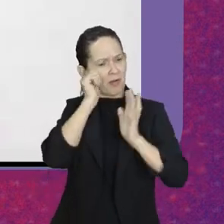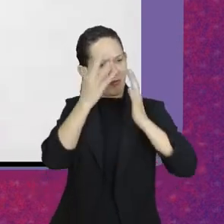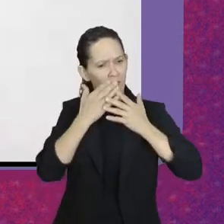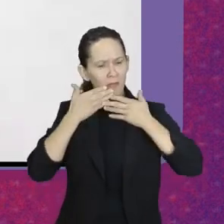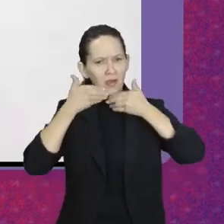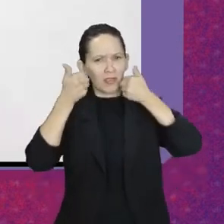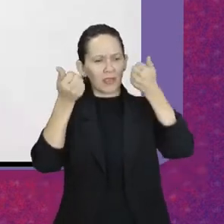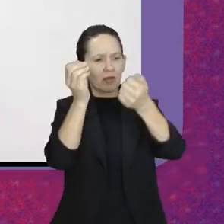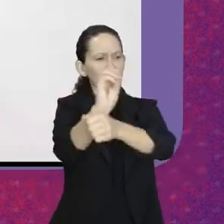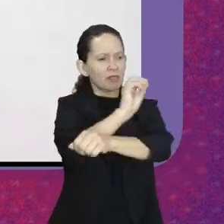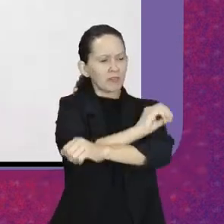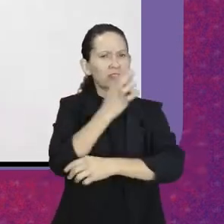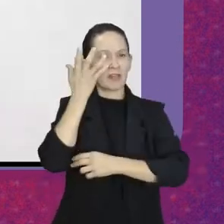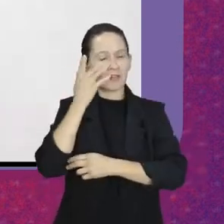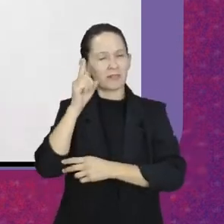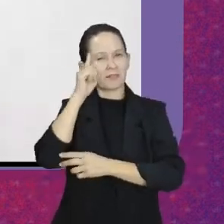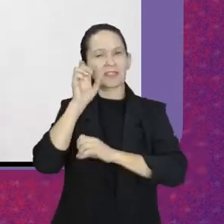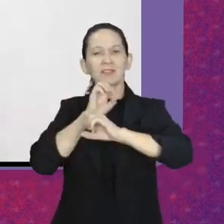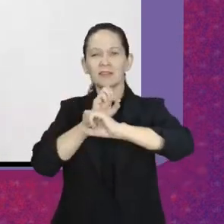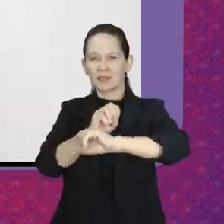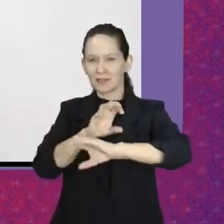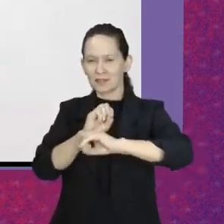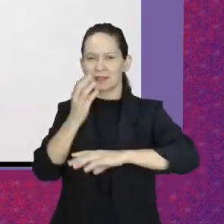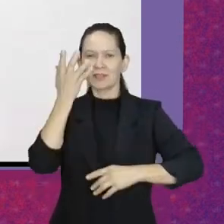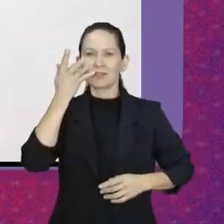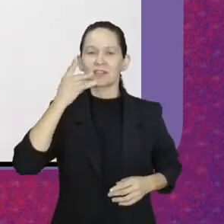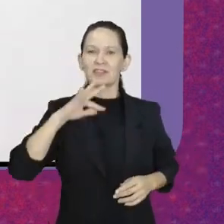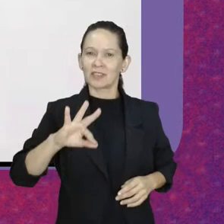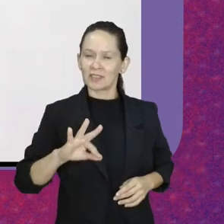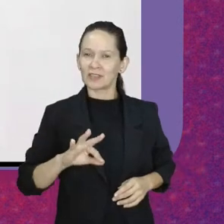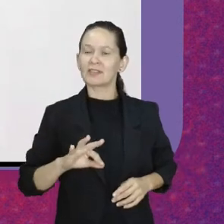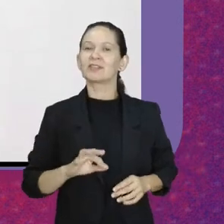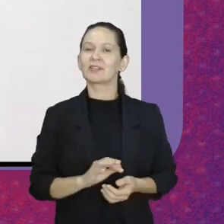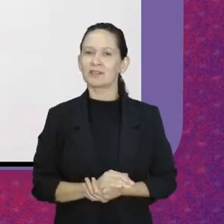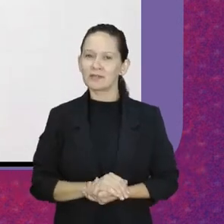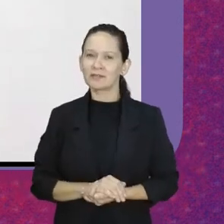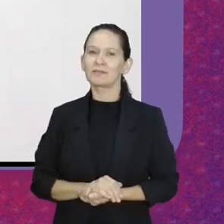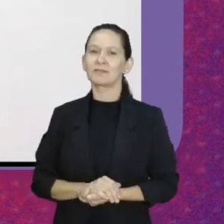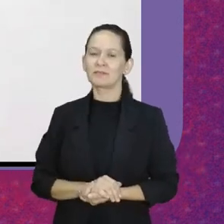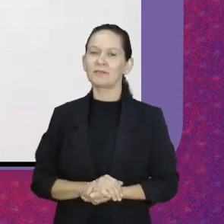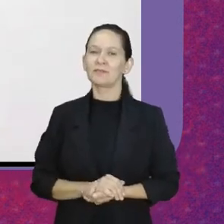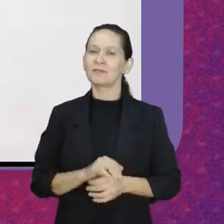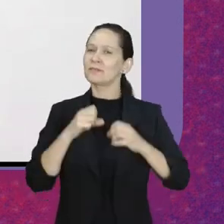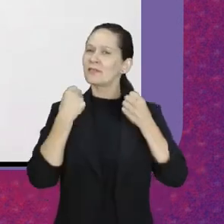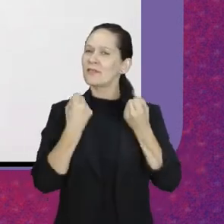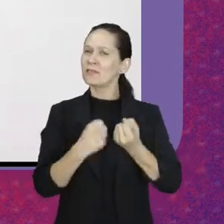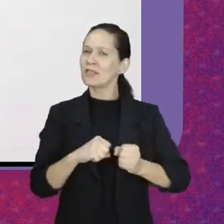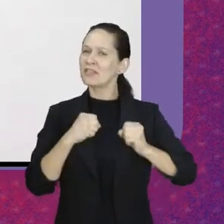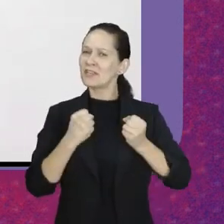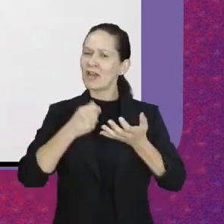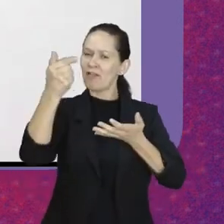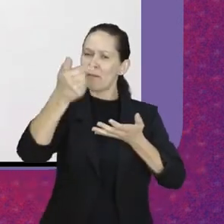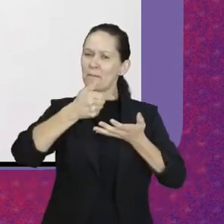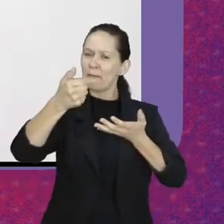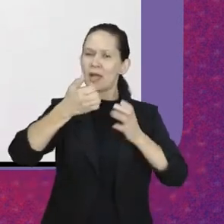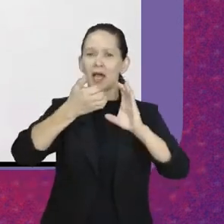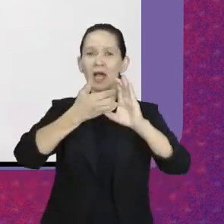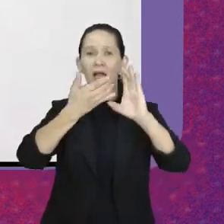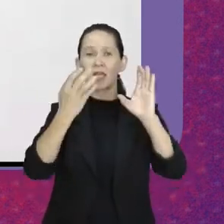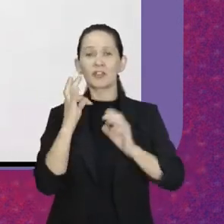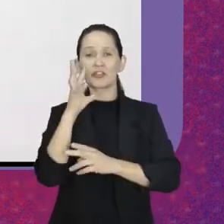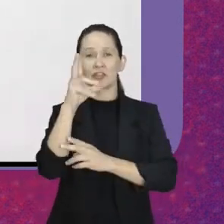qualidade, pensando na educação das crianças, e que devia ter todas essas características,